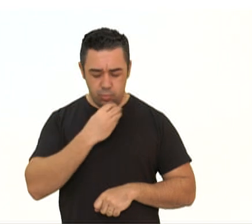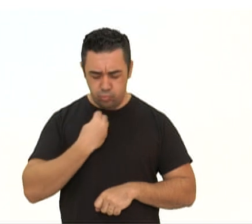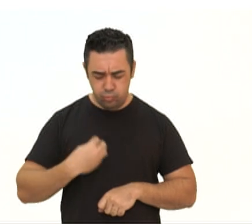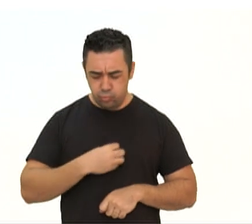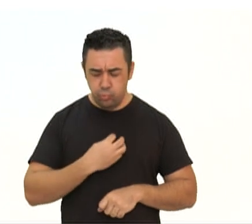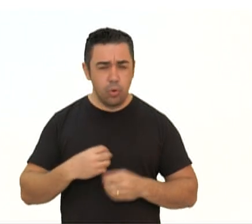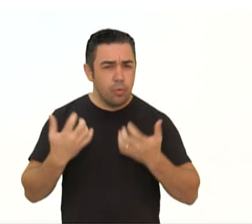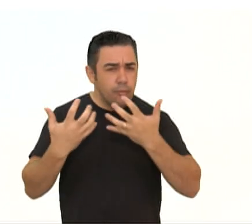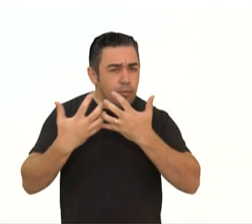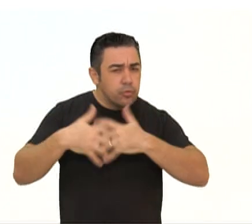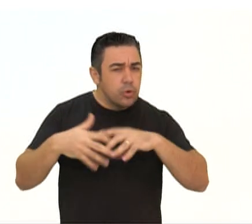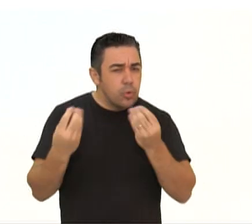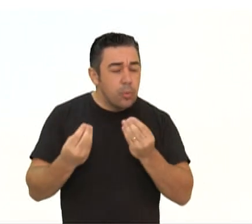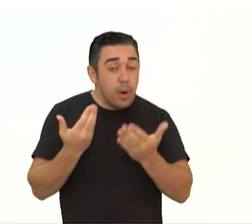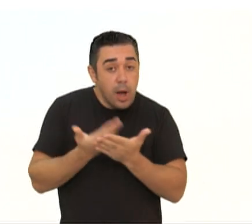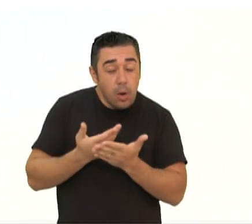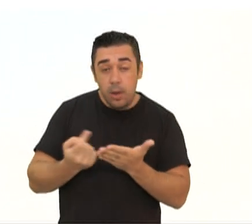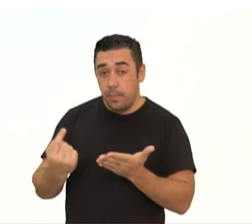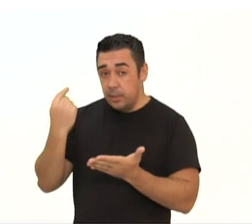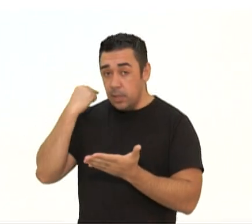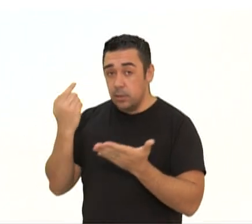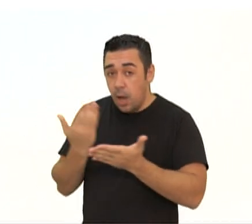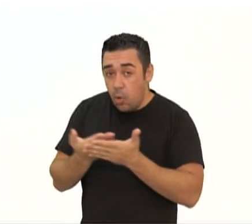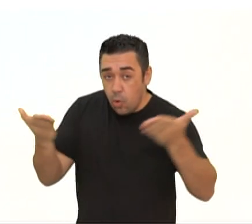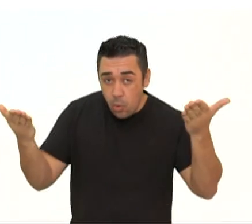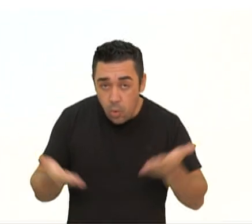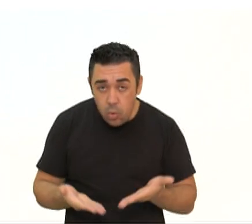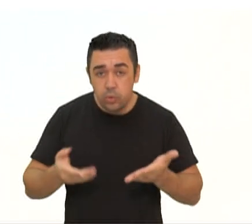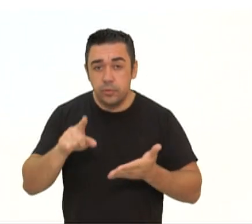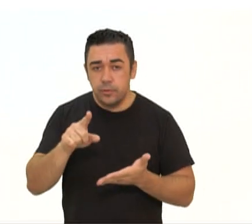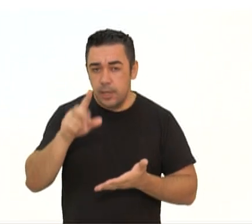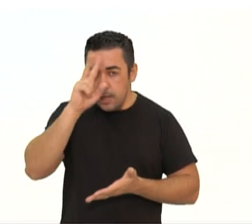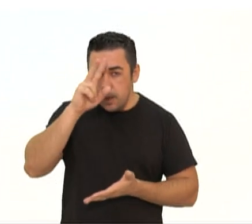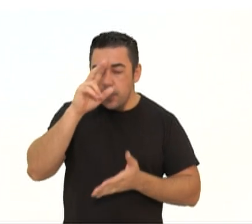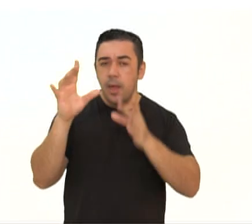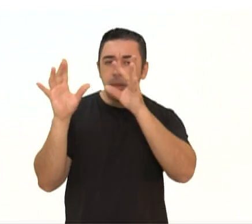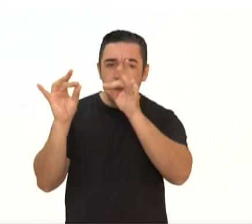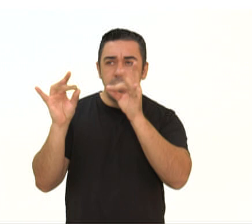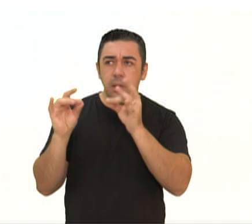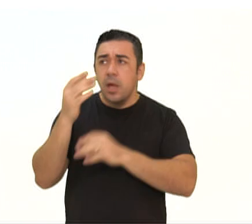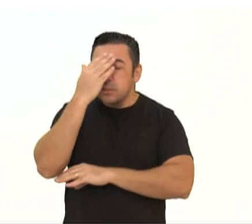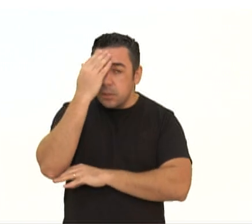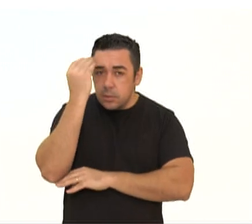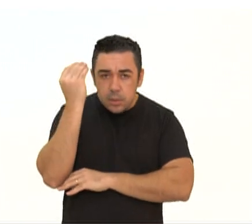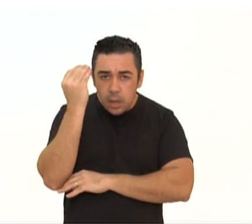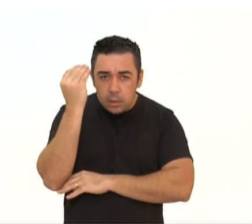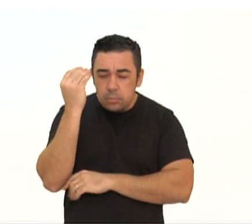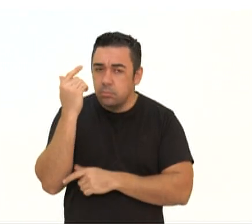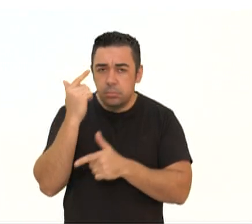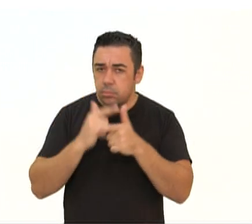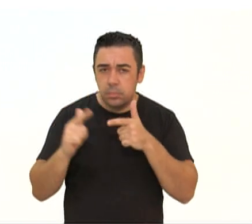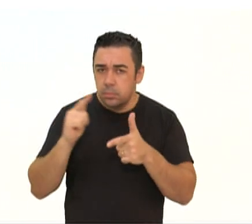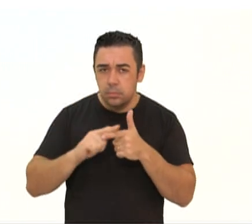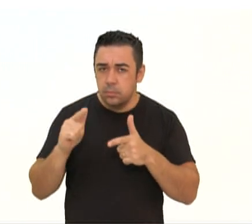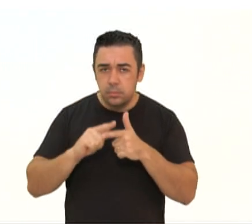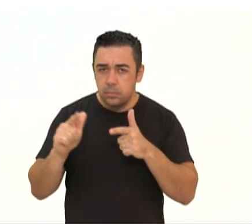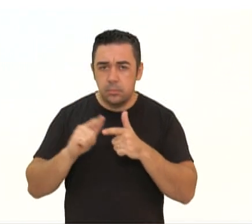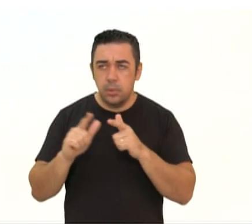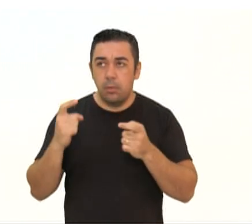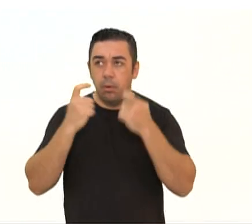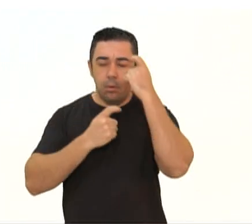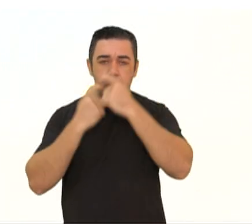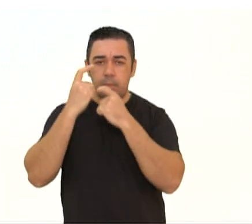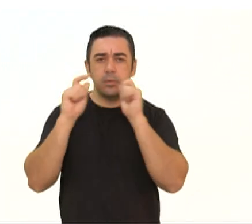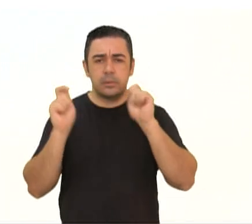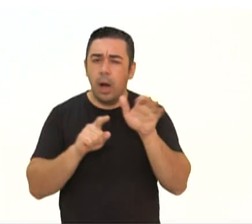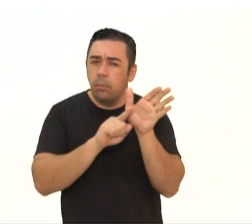processo das nossas aulas passadas e dessa aula, tá? Se você esquecer alguma parte do processo, não precisa,